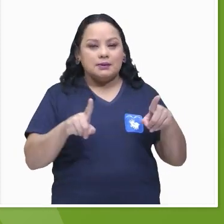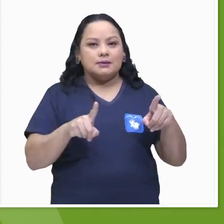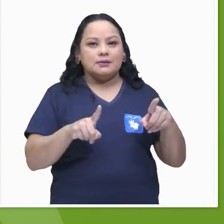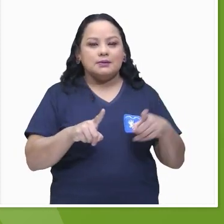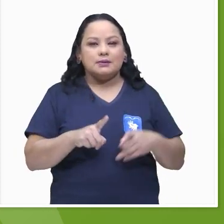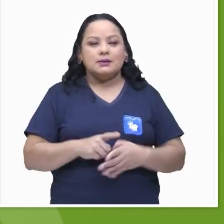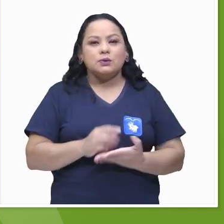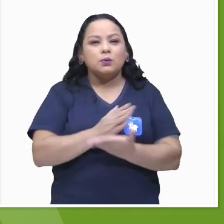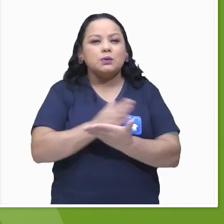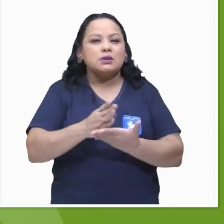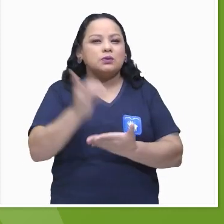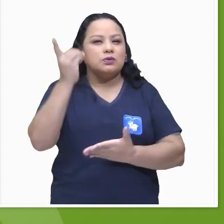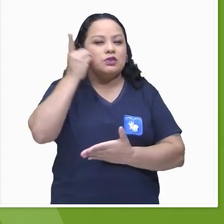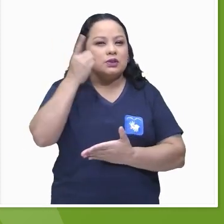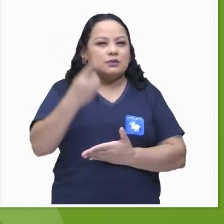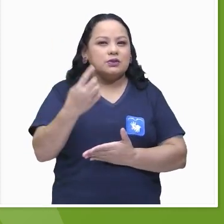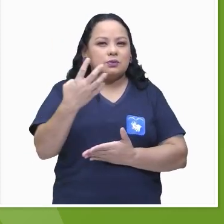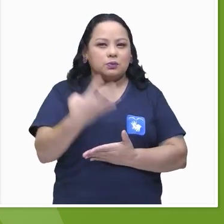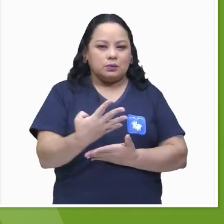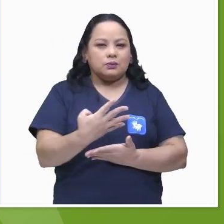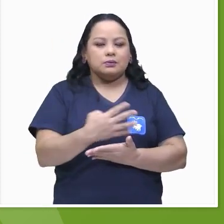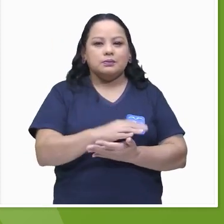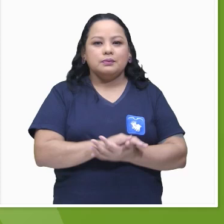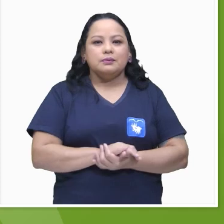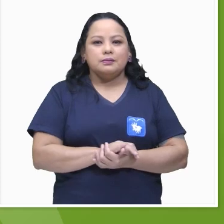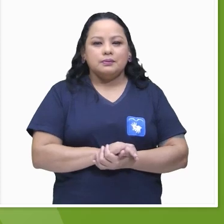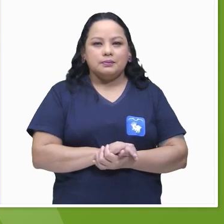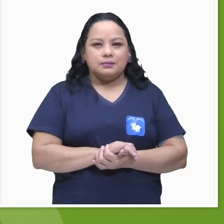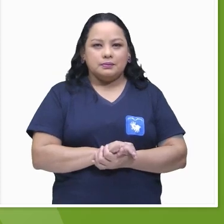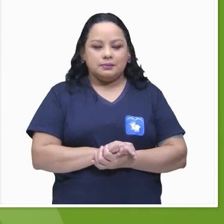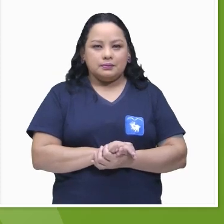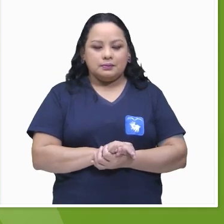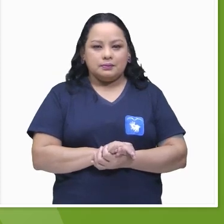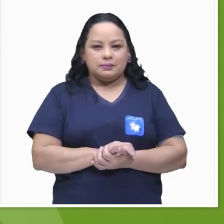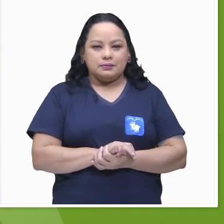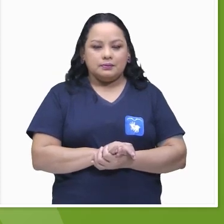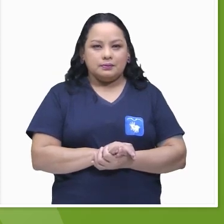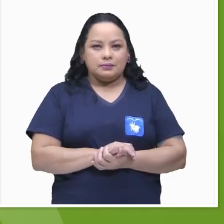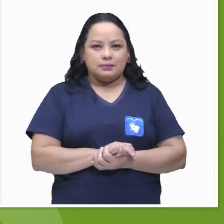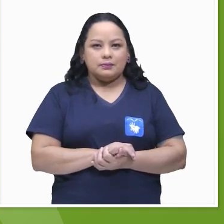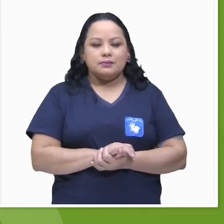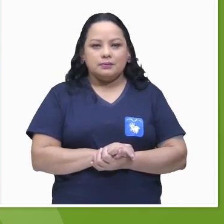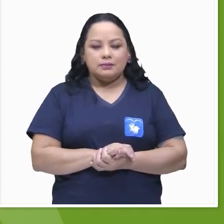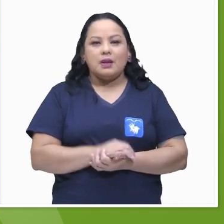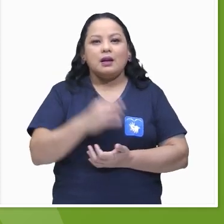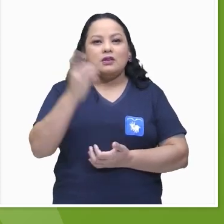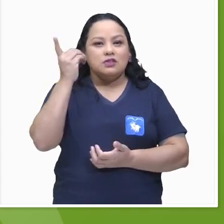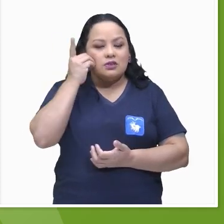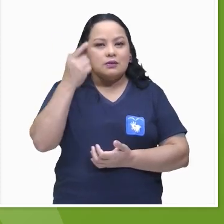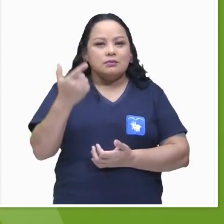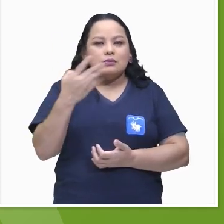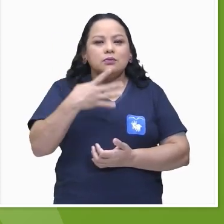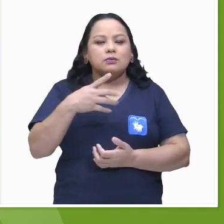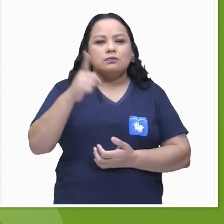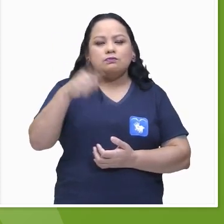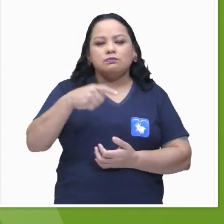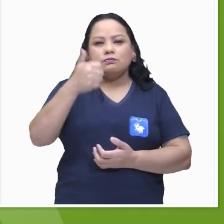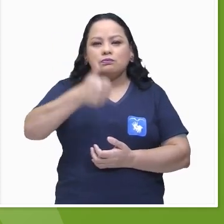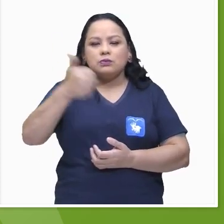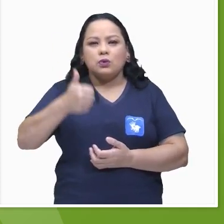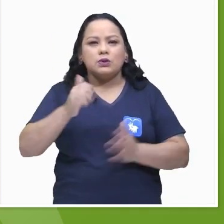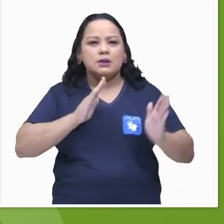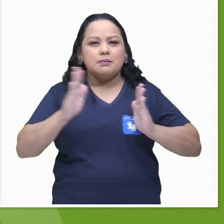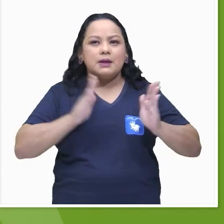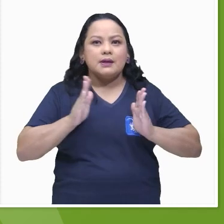do dia 24, ainda está pintado só metade do dia, olha só. A partir do dia 24/11, já é um período ali para